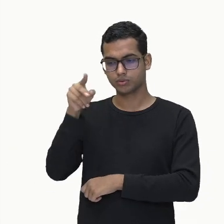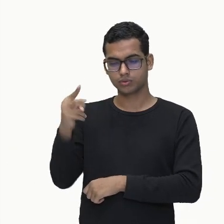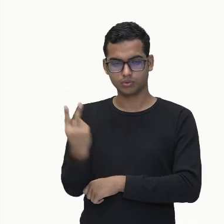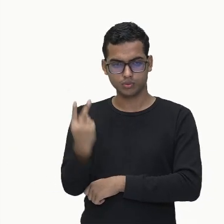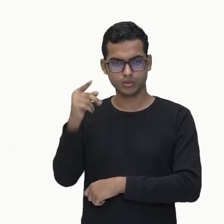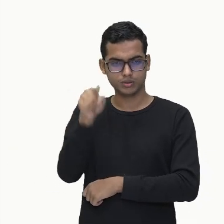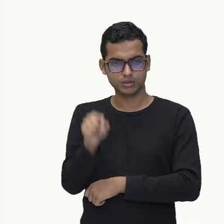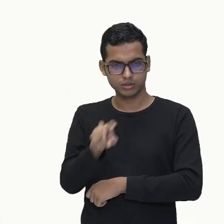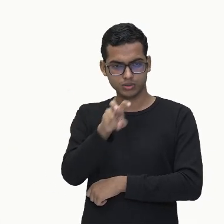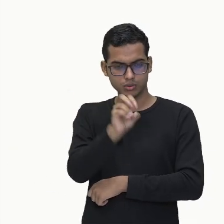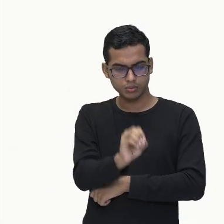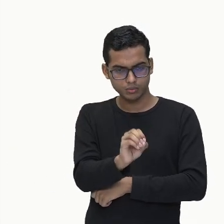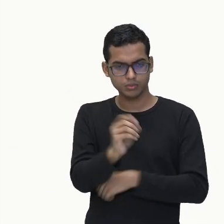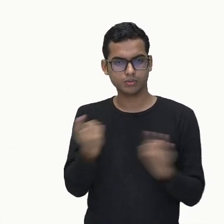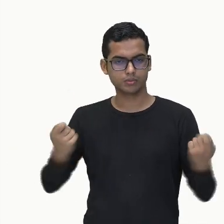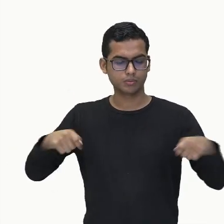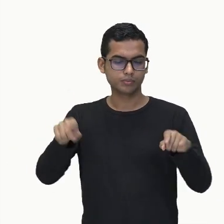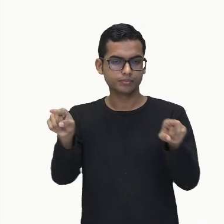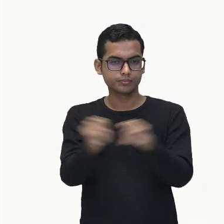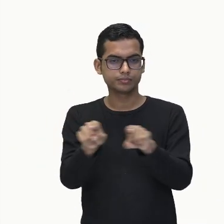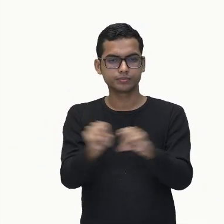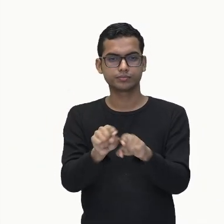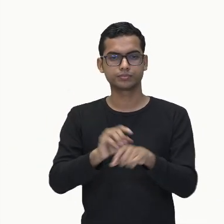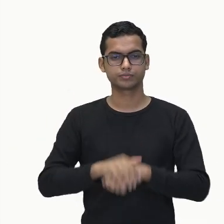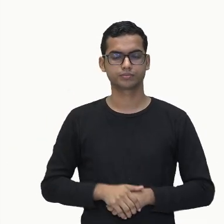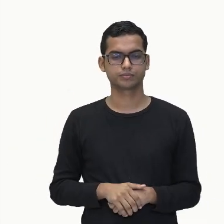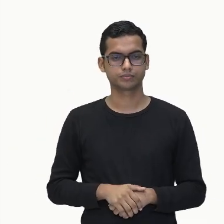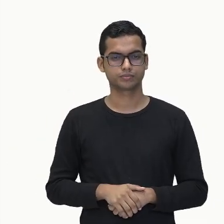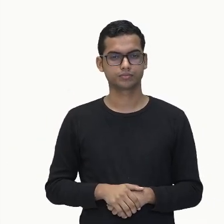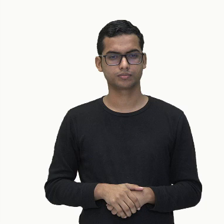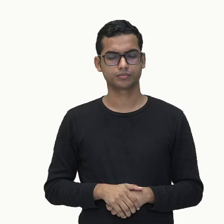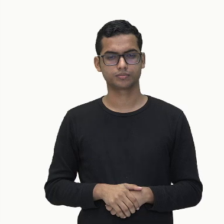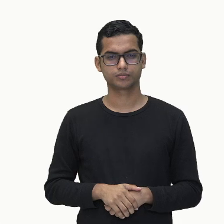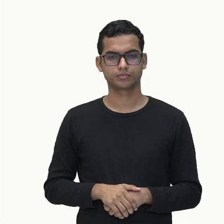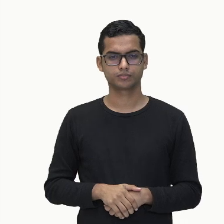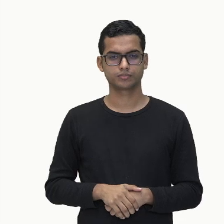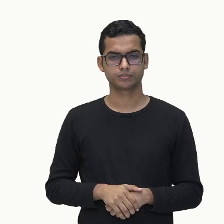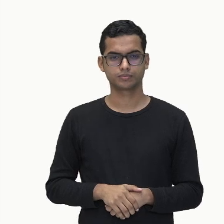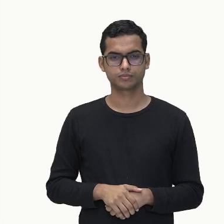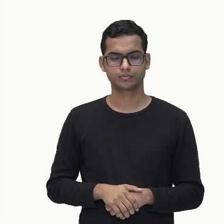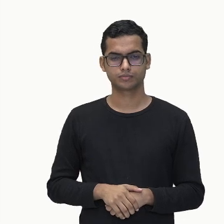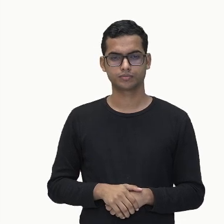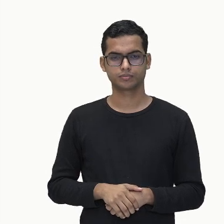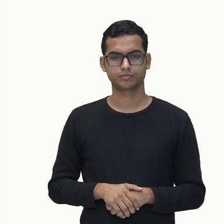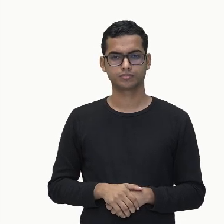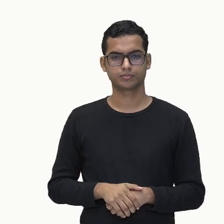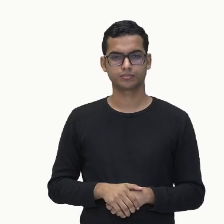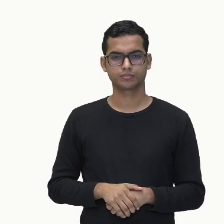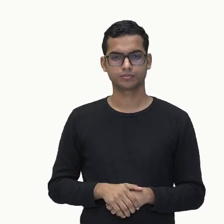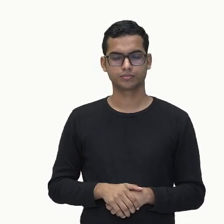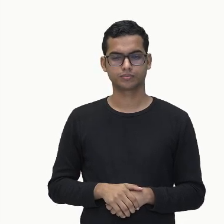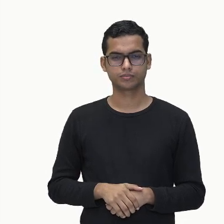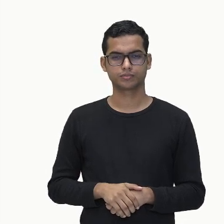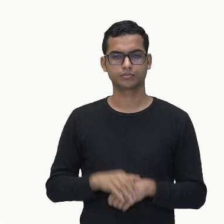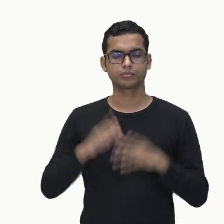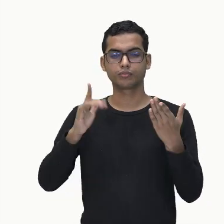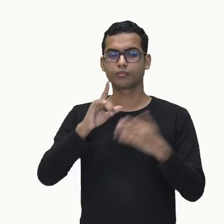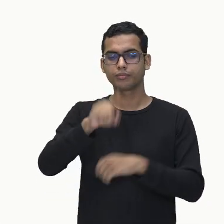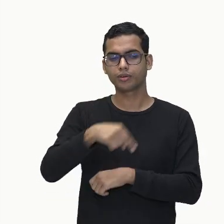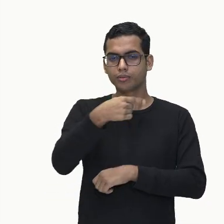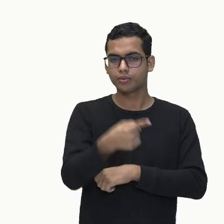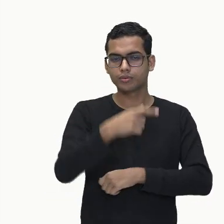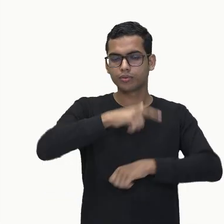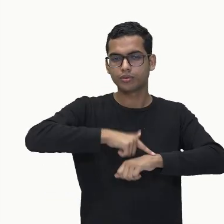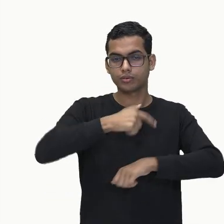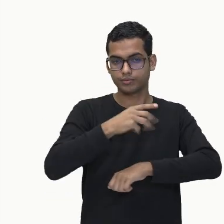pode mas costumeiramente eles dizem olha Duas né são 2:50 Qual é a próxima hora 3